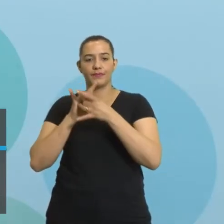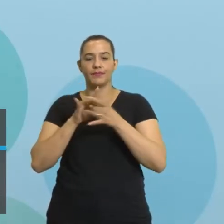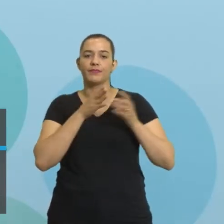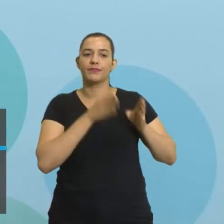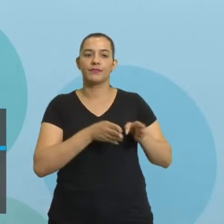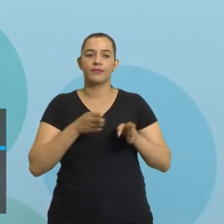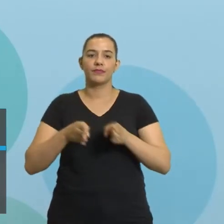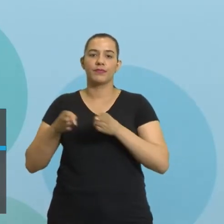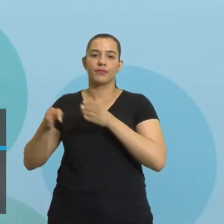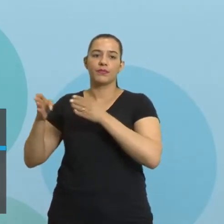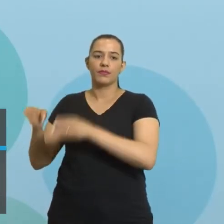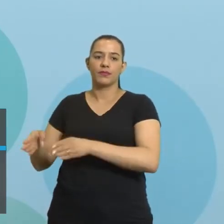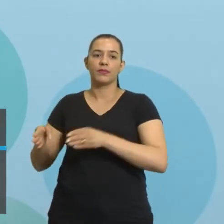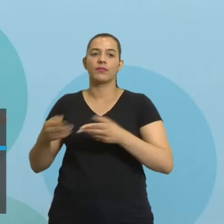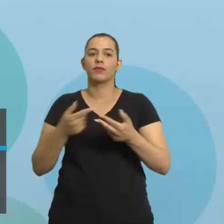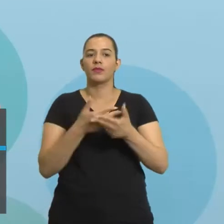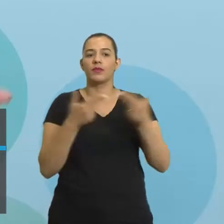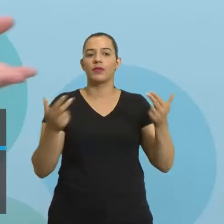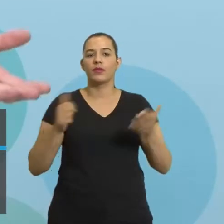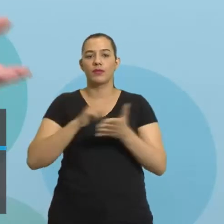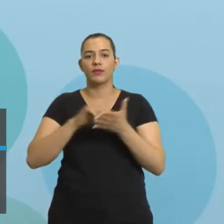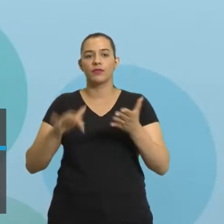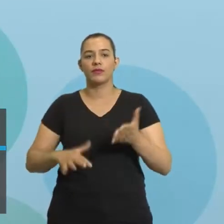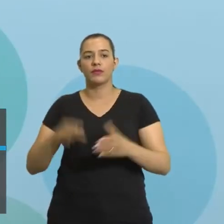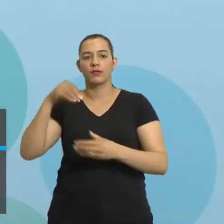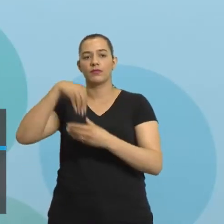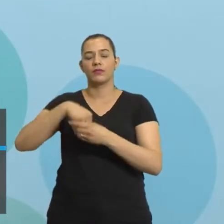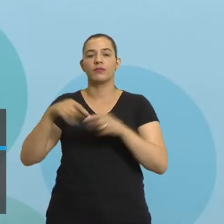organizadores de atividades em sala de aula,